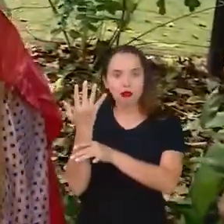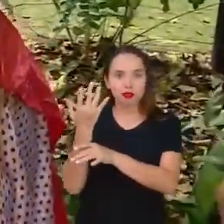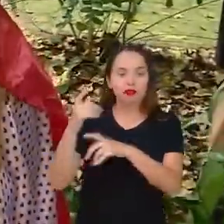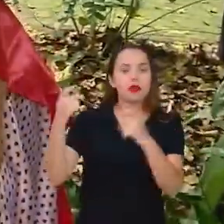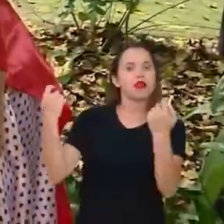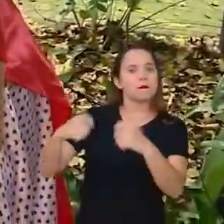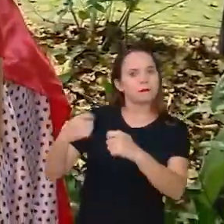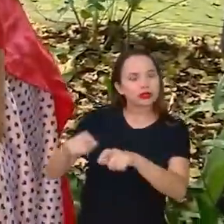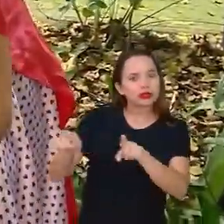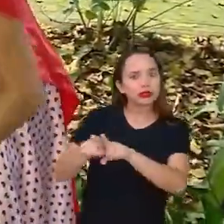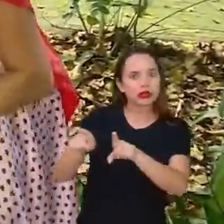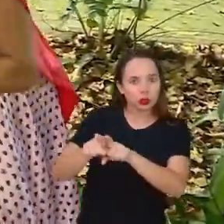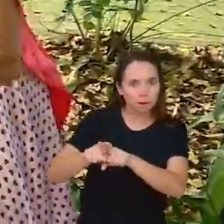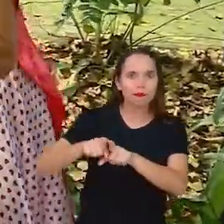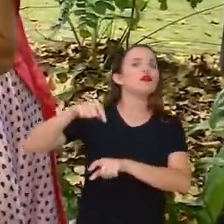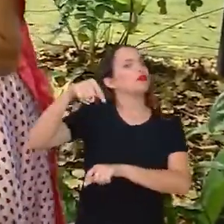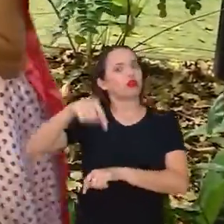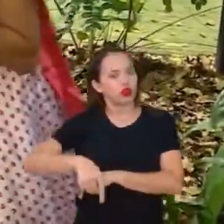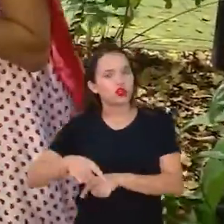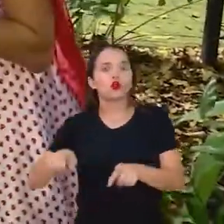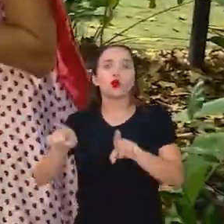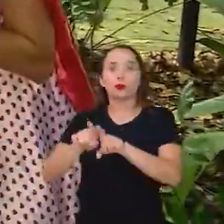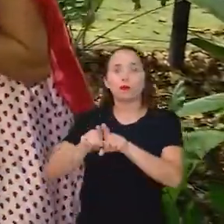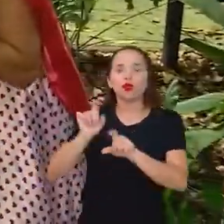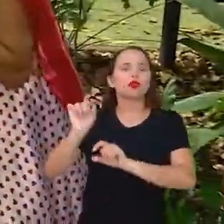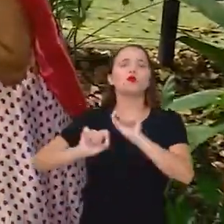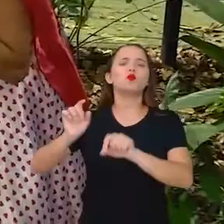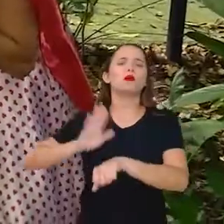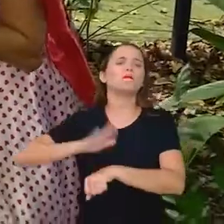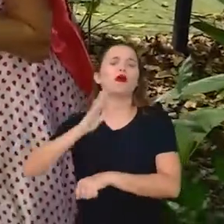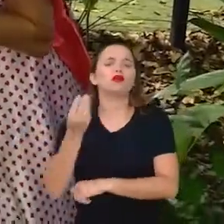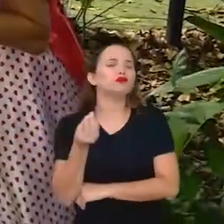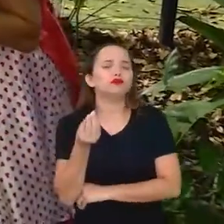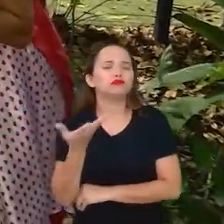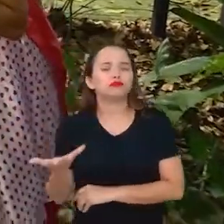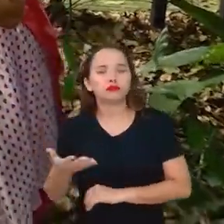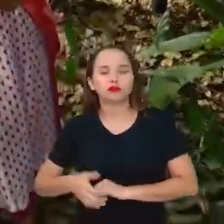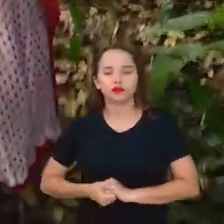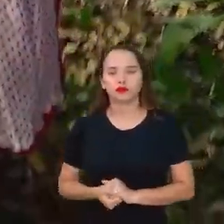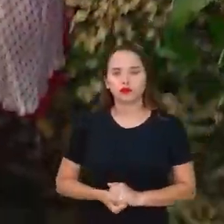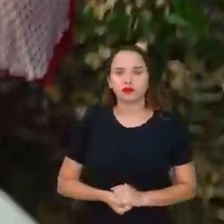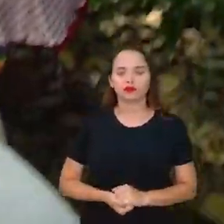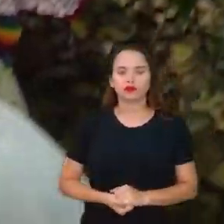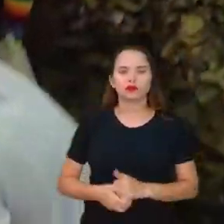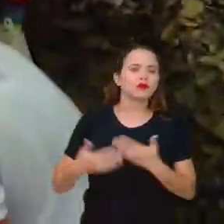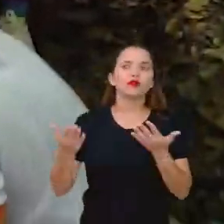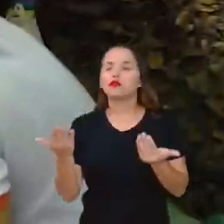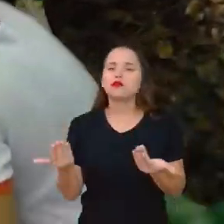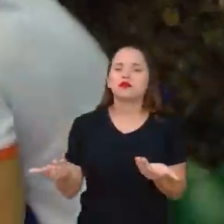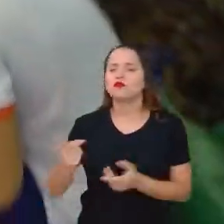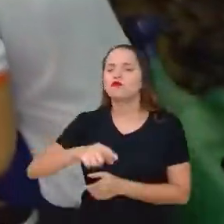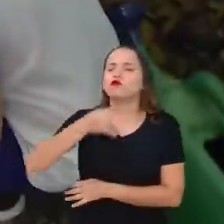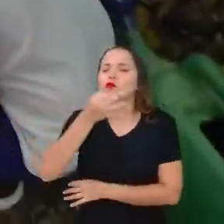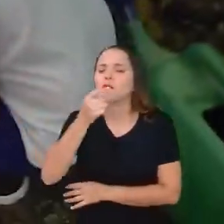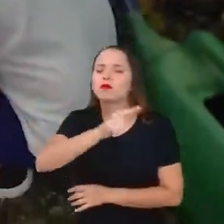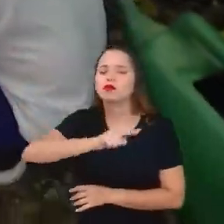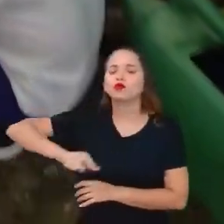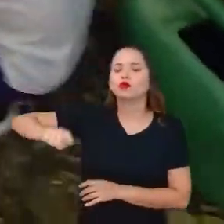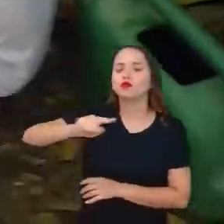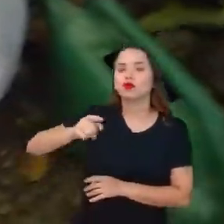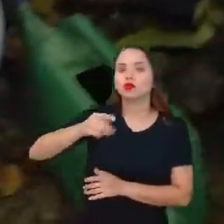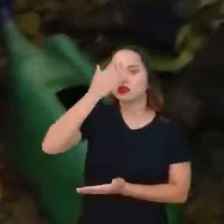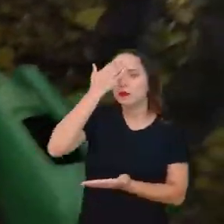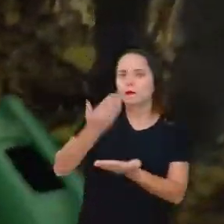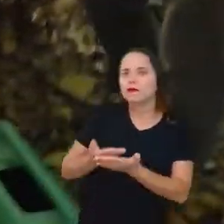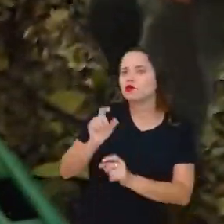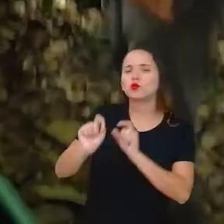a gente pegou aí do solo ela precisa mais de que o que é que vocês acham hein minha gente o que que vocês acham que a planta